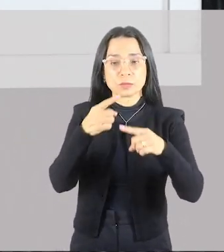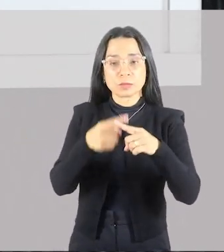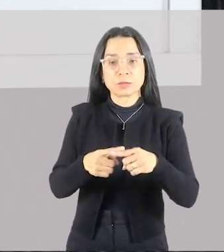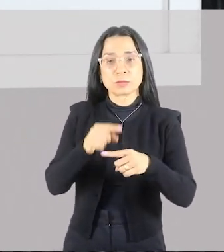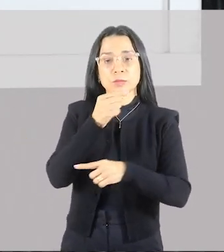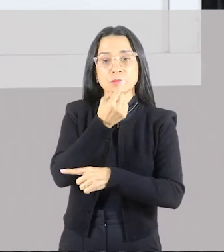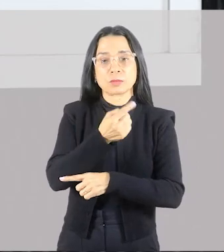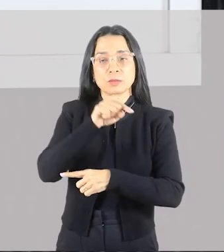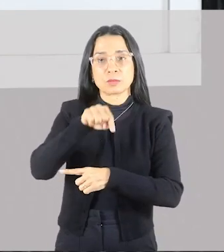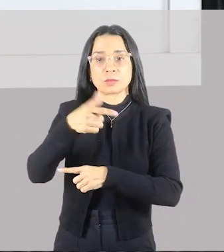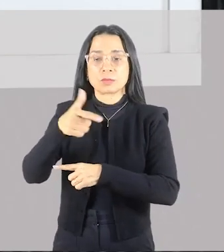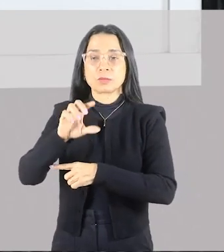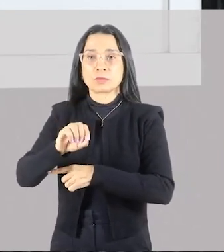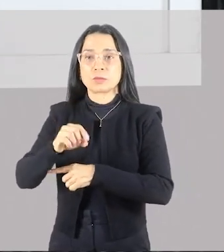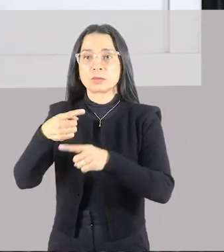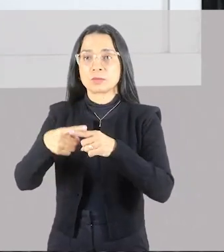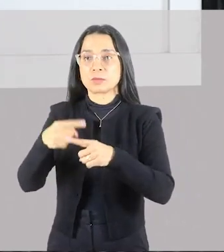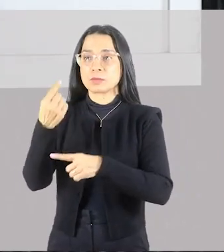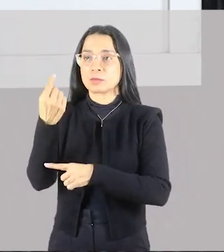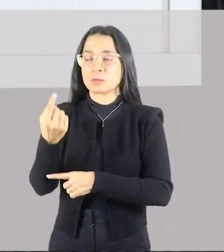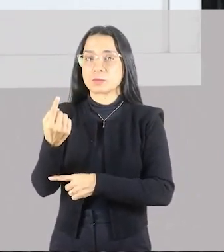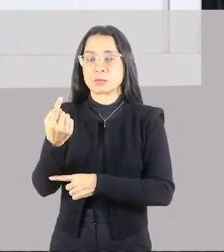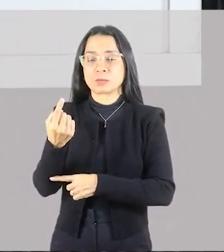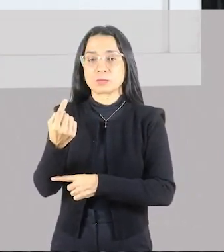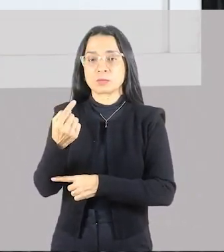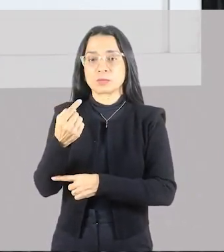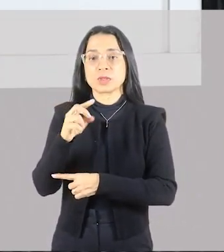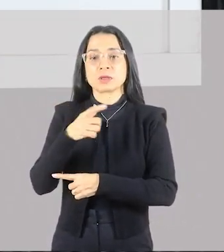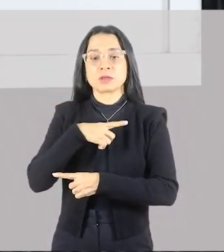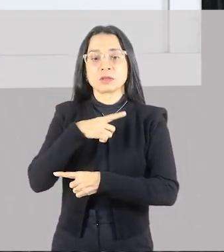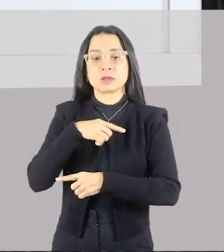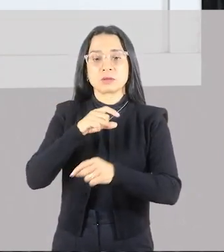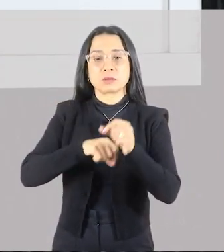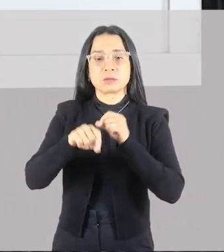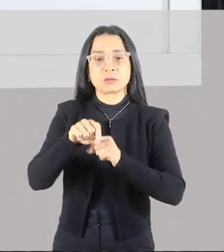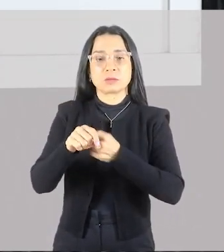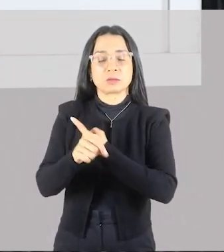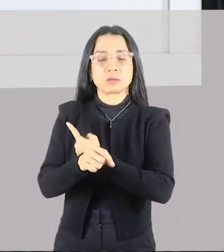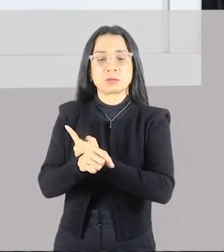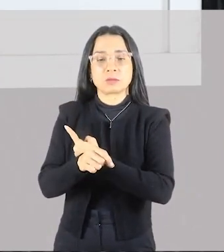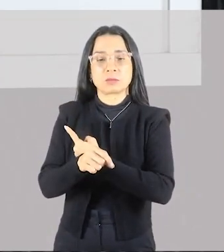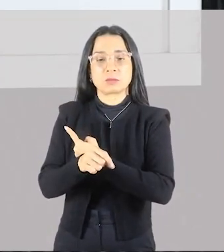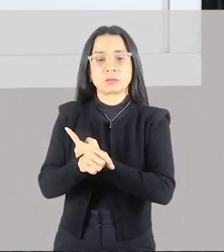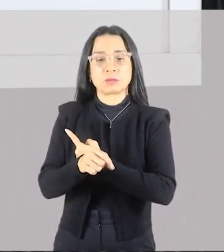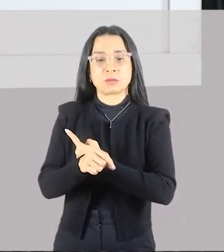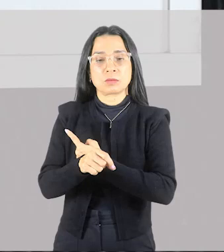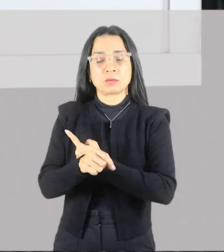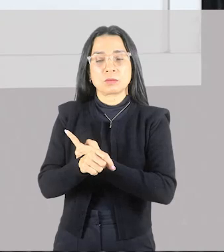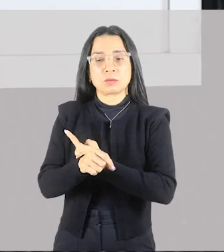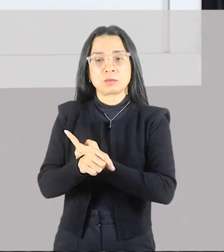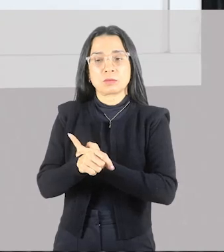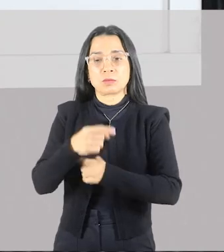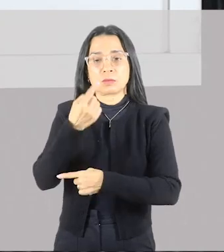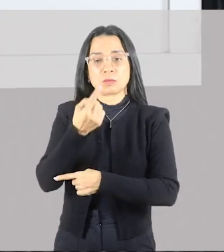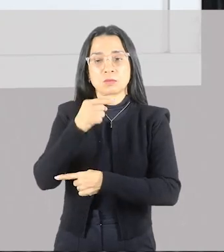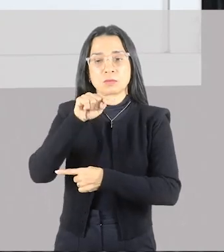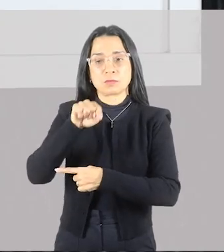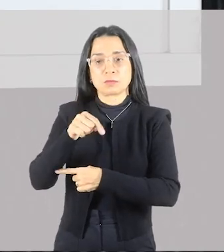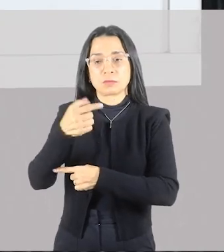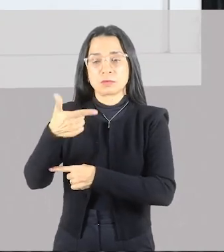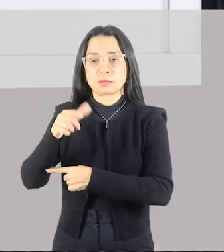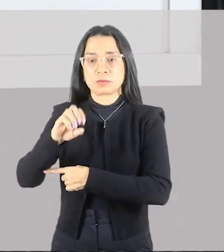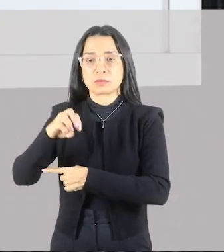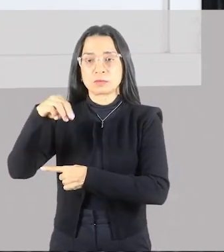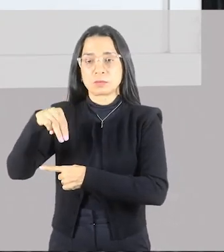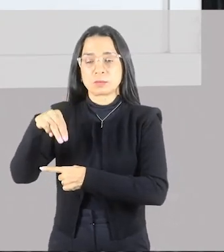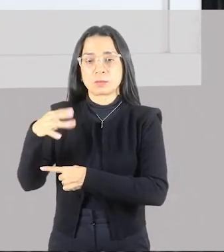uma unidade. Aí você vai ter que a área da janela vai ser igual a 1,20